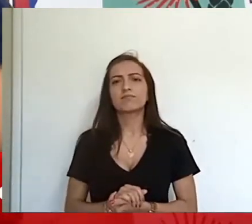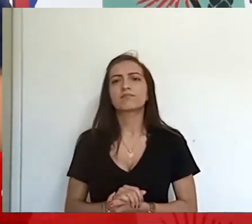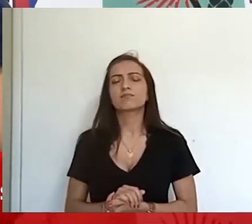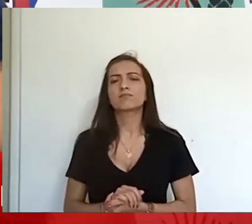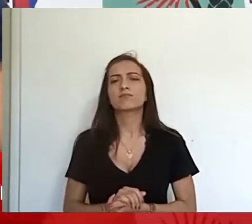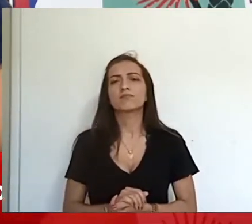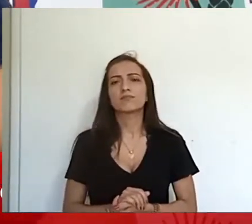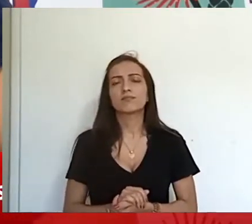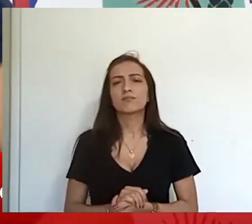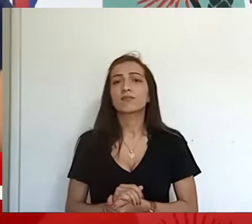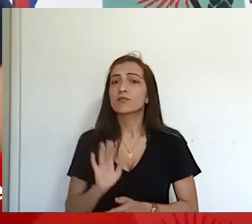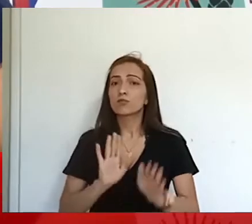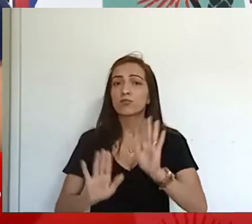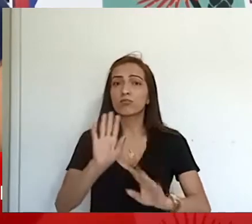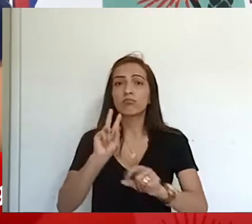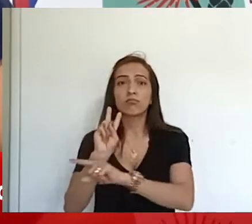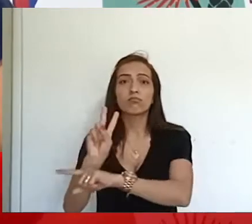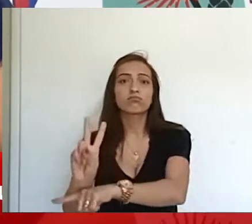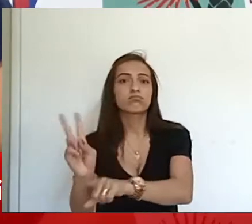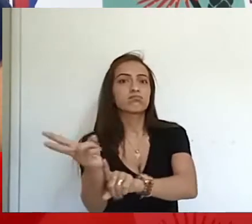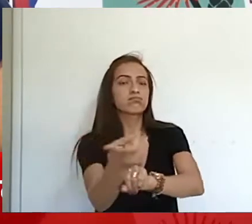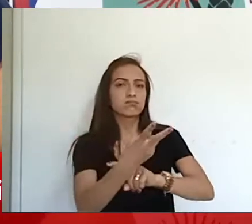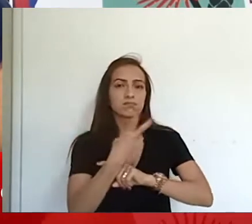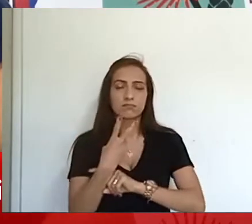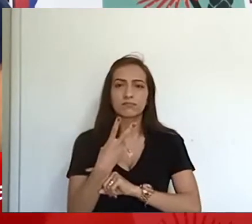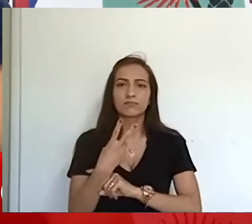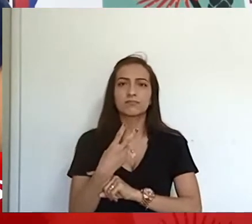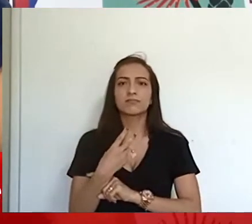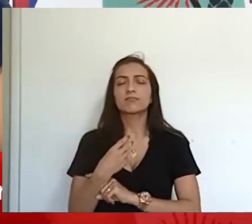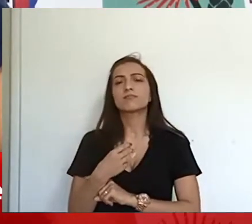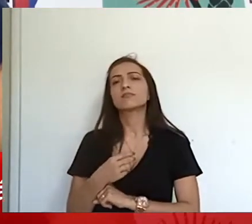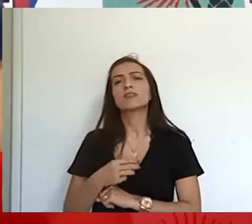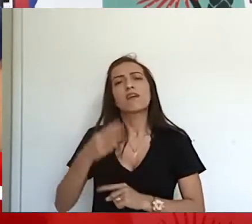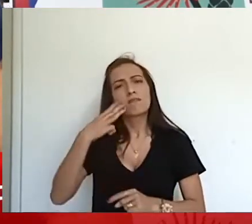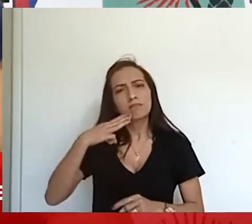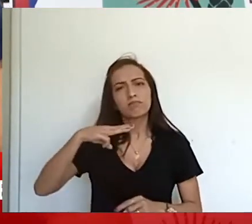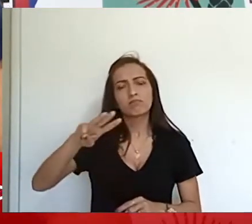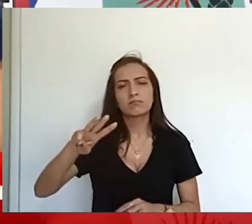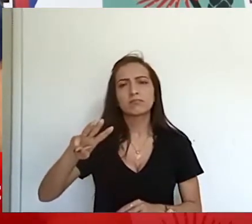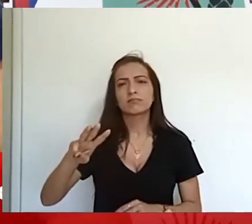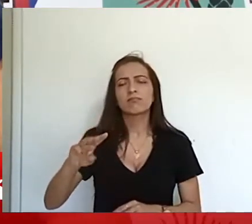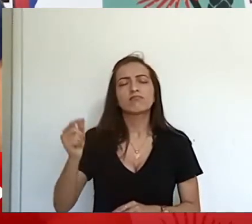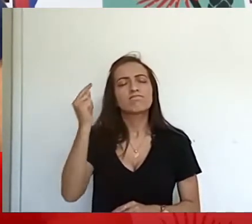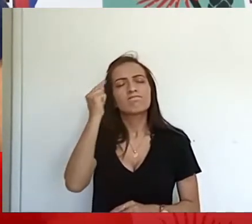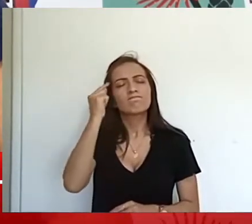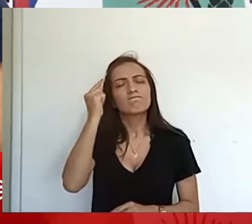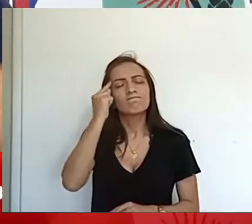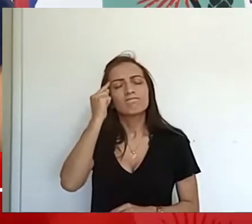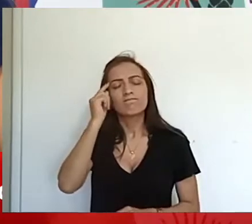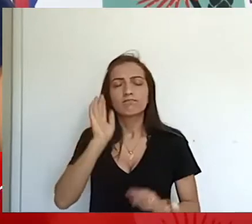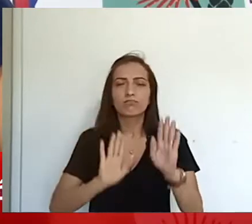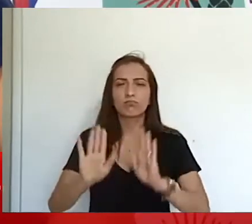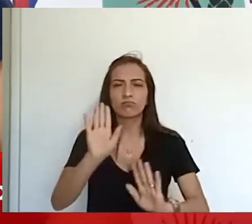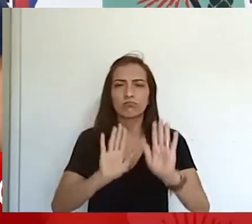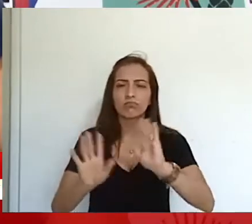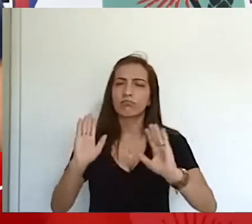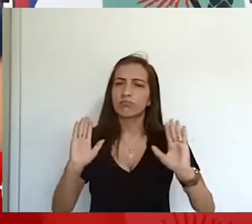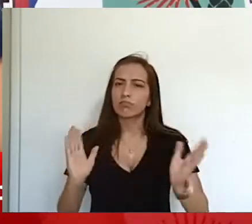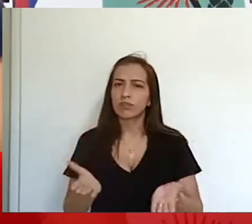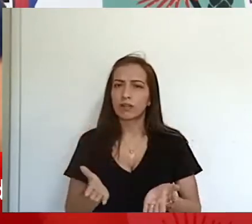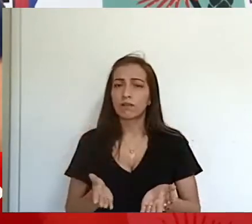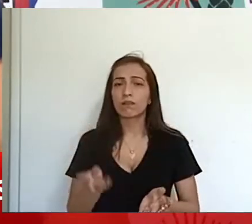si e cuidar de todo mundo também. Então fica aí a mensagem para a gente se cuidar nesse momento, né? E